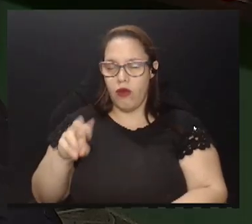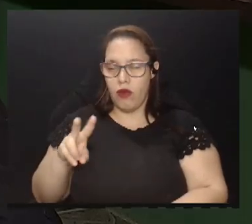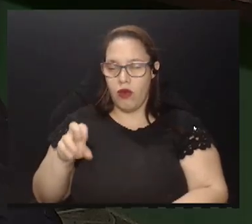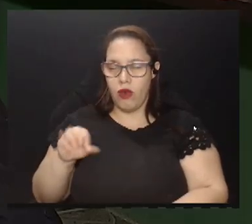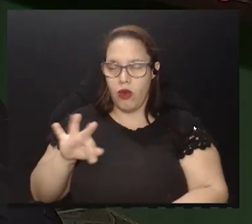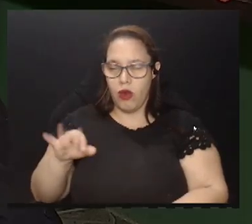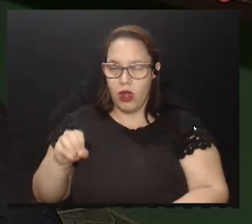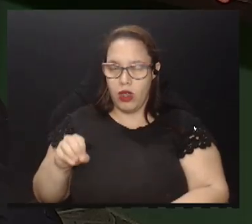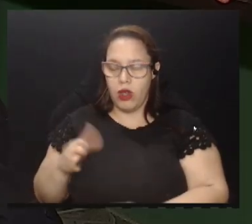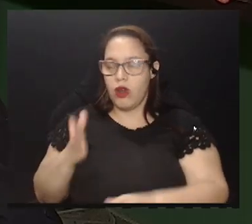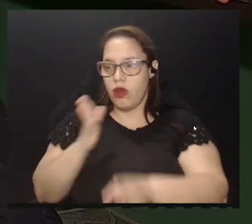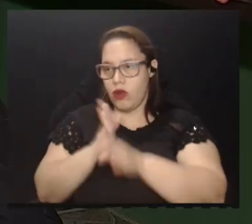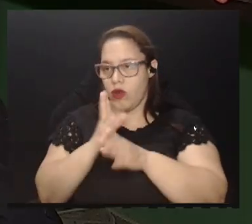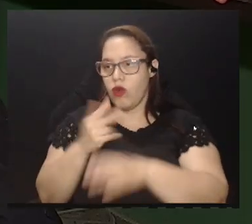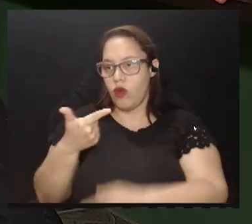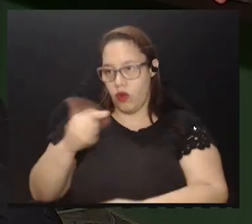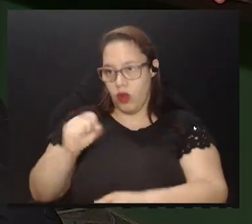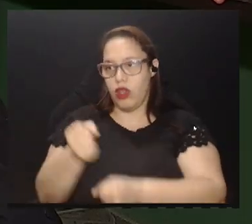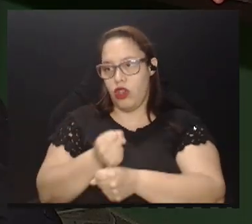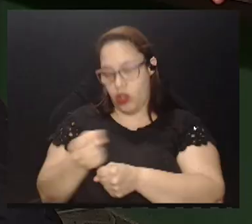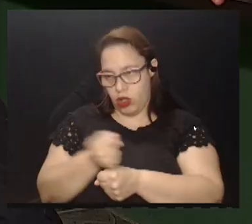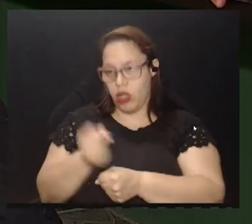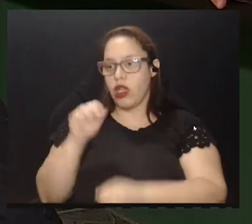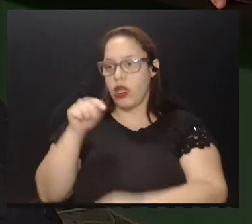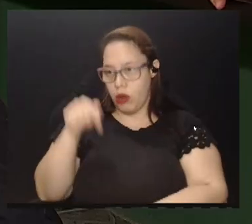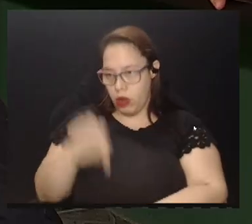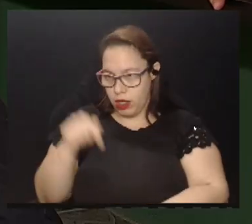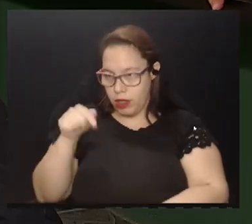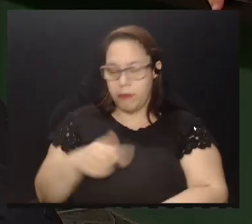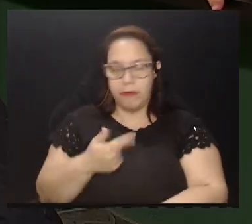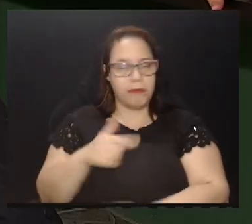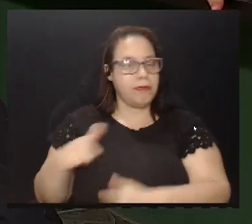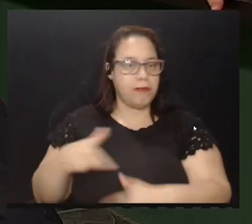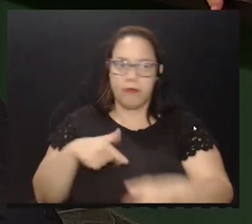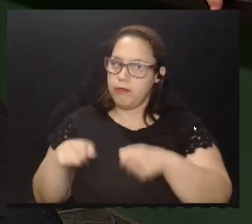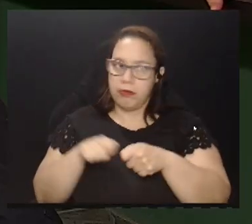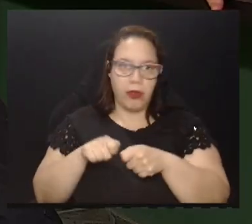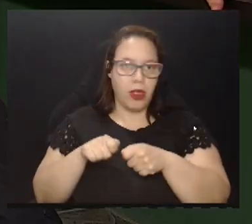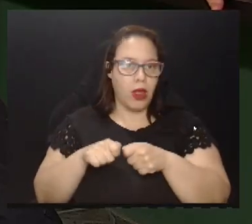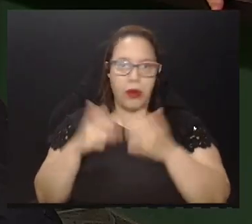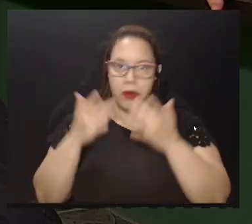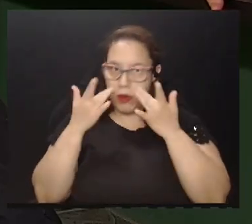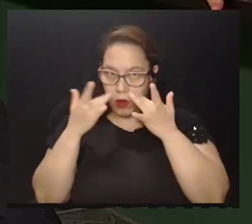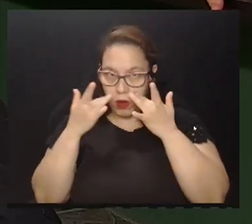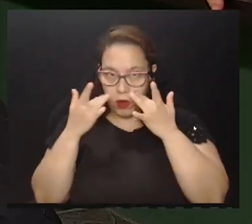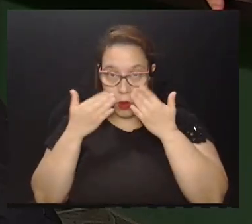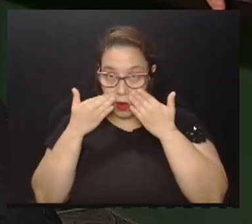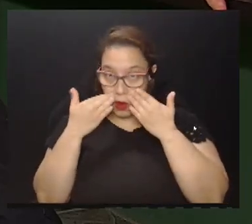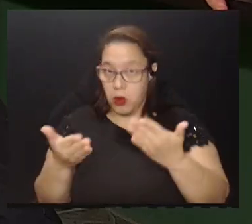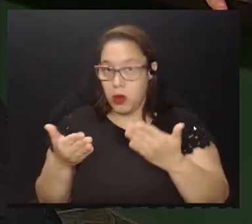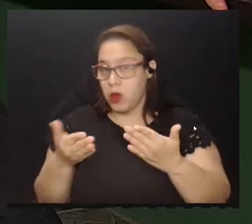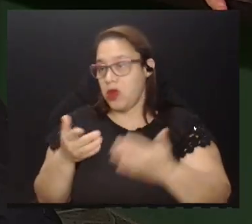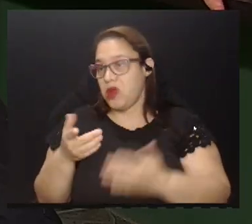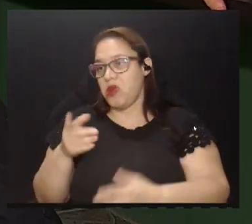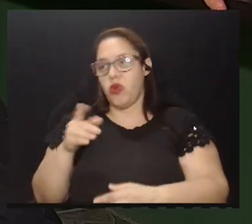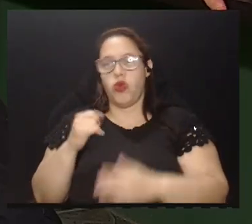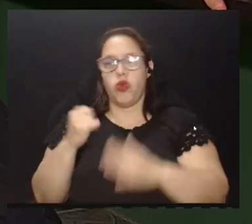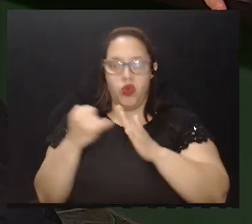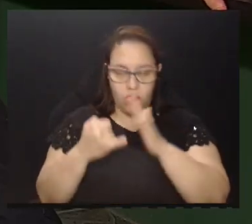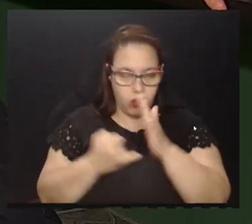20 anos. Nós não trabalhamos com publicidade, nós não trabalhamos com institucional, a gente tem